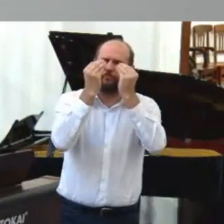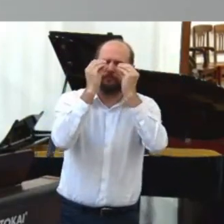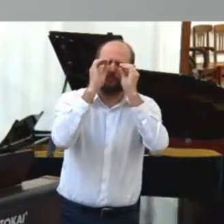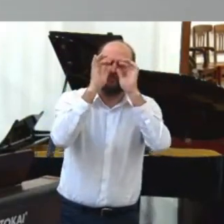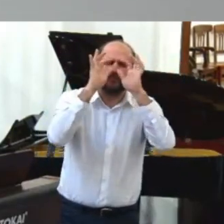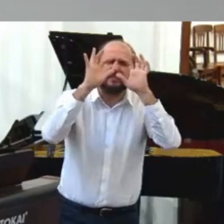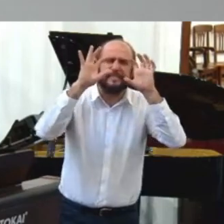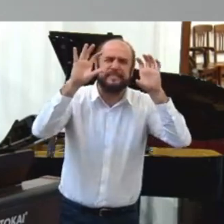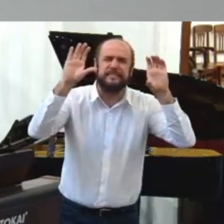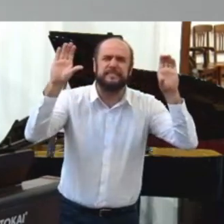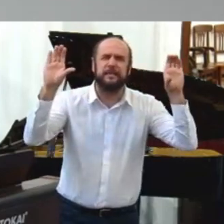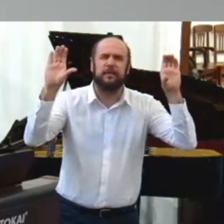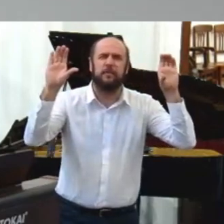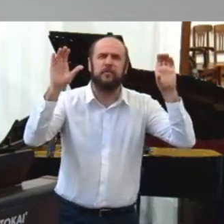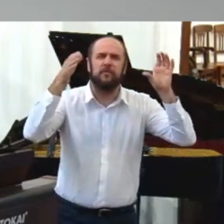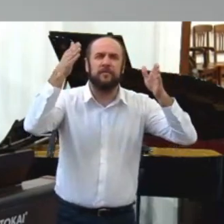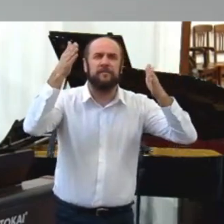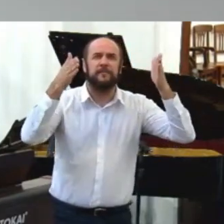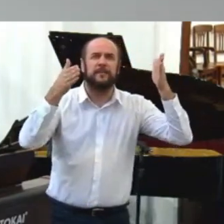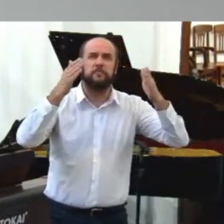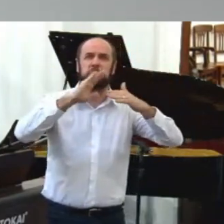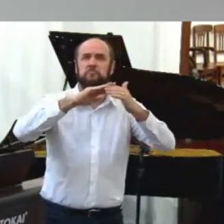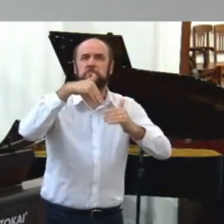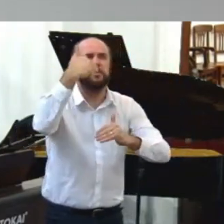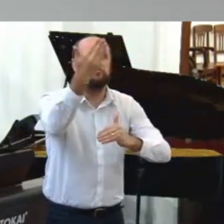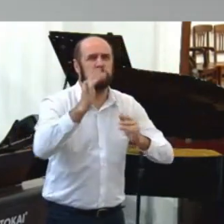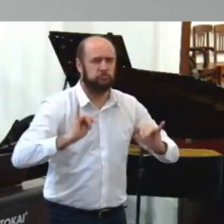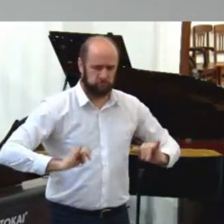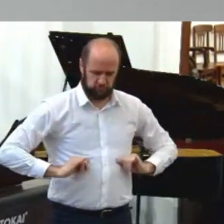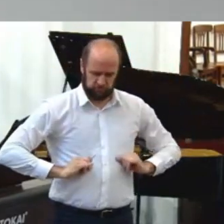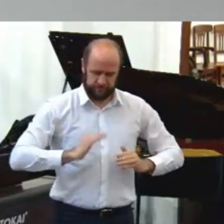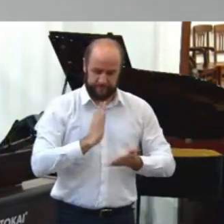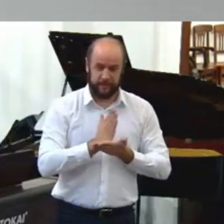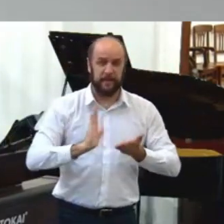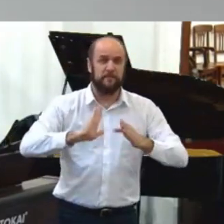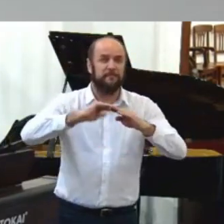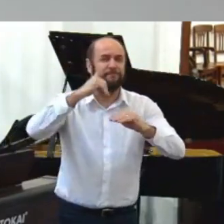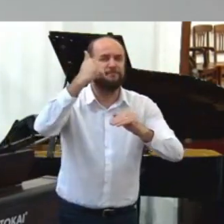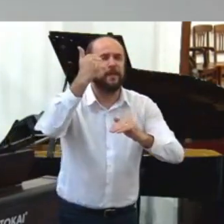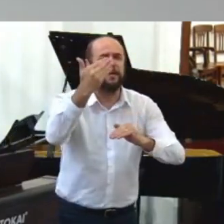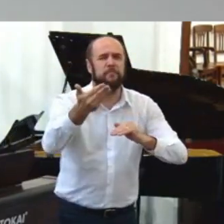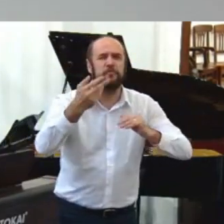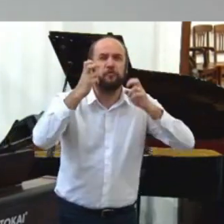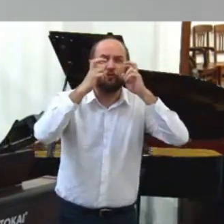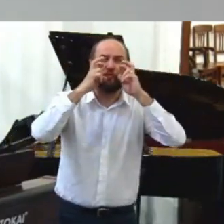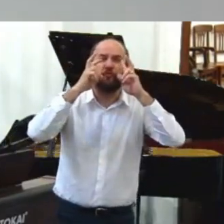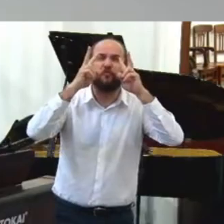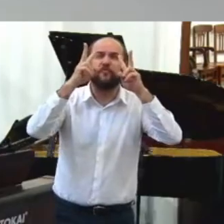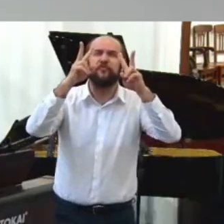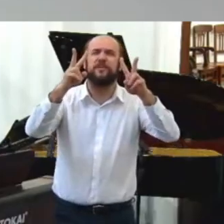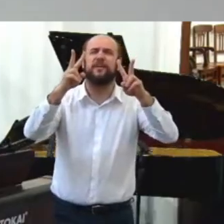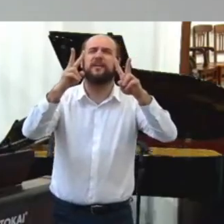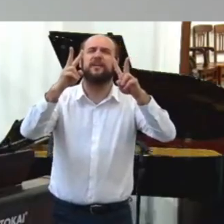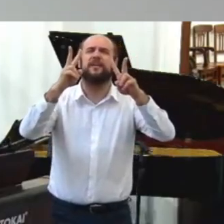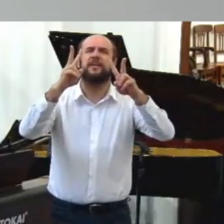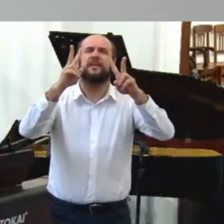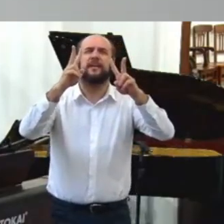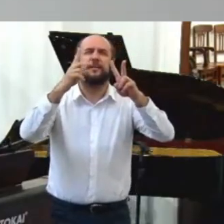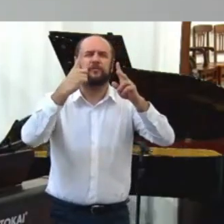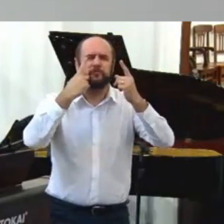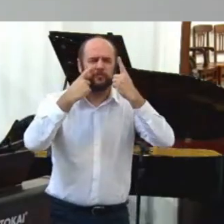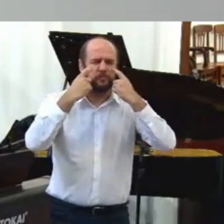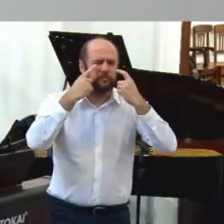nos meus olhos um tempo que é depois da dor. Põe nos meus olhos um tempo que é depois da